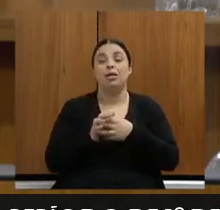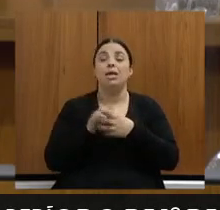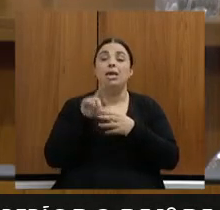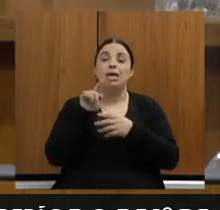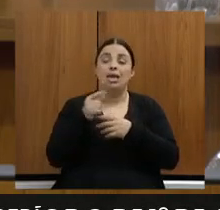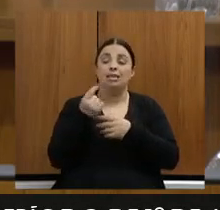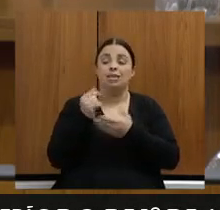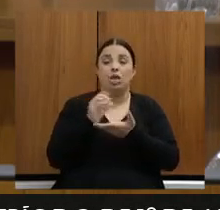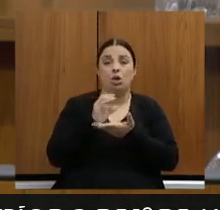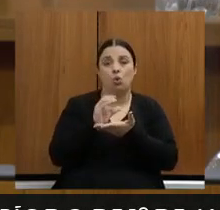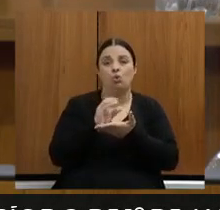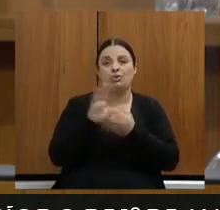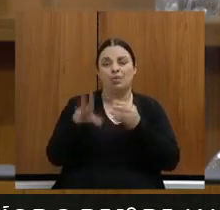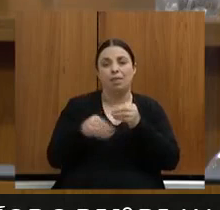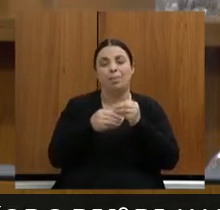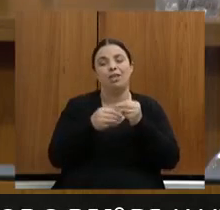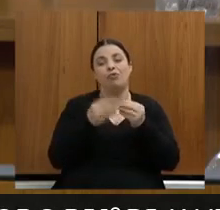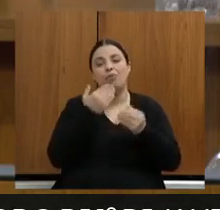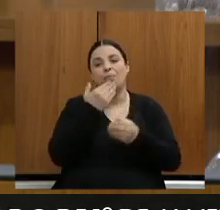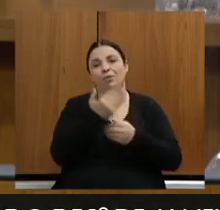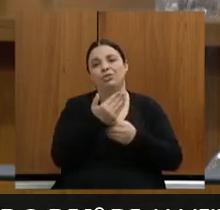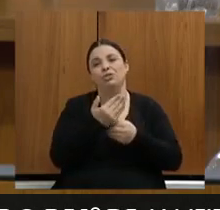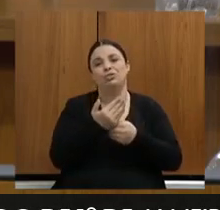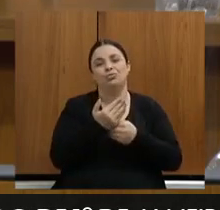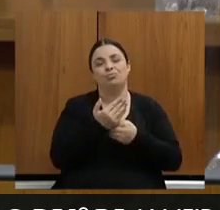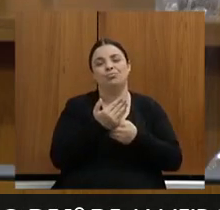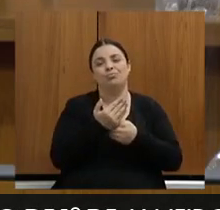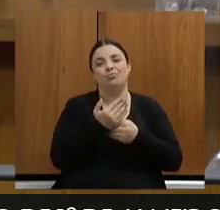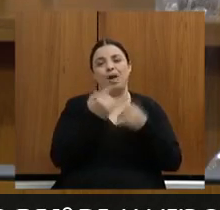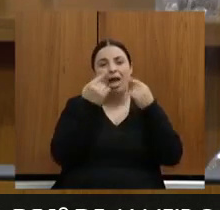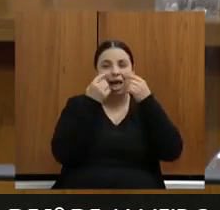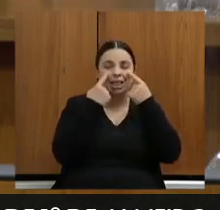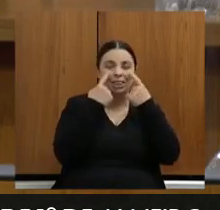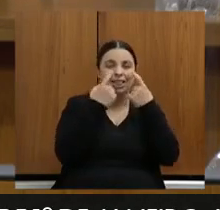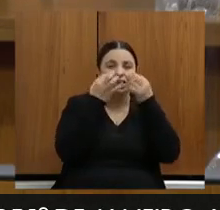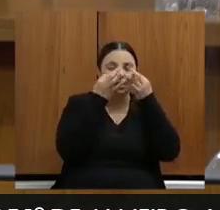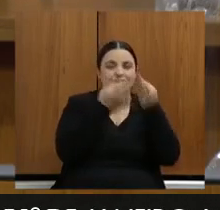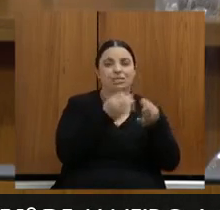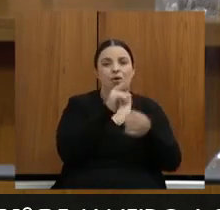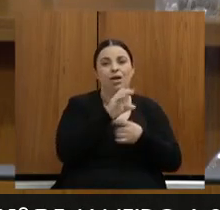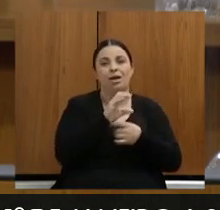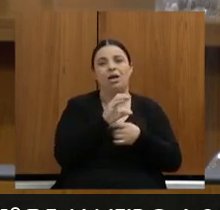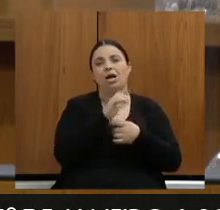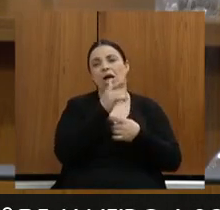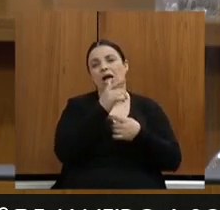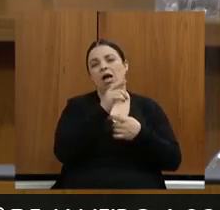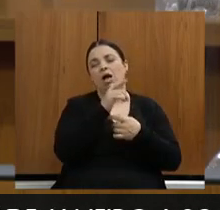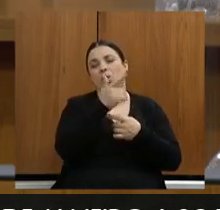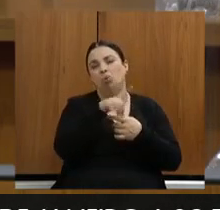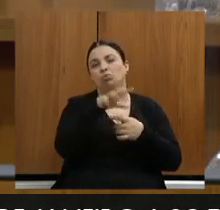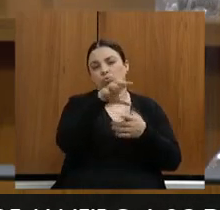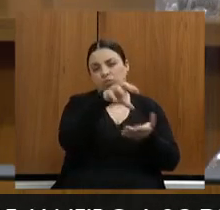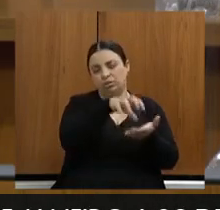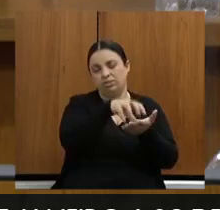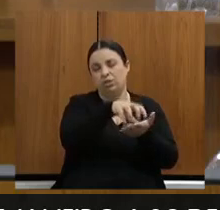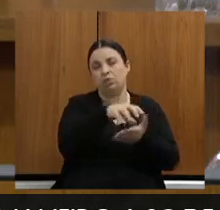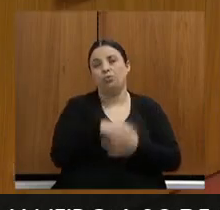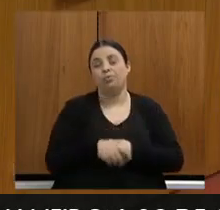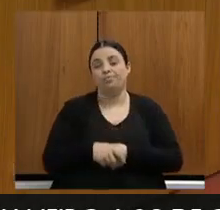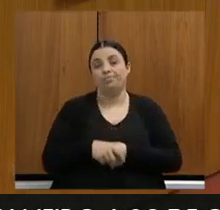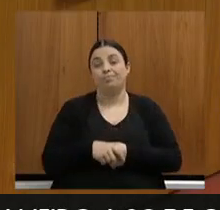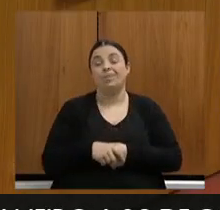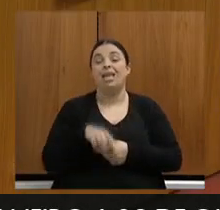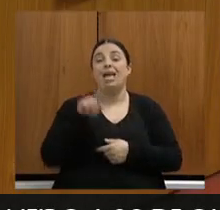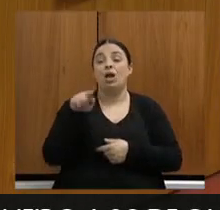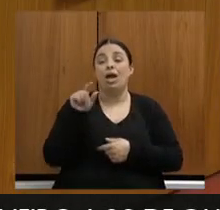pedir uma atenção a segov sobre as mudas de citros Deputado esse assunto a gente já acompanha porque senão determinação do ministério de